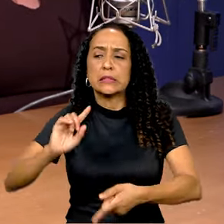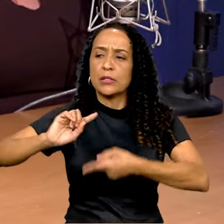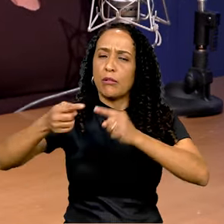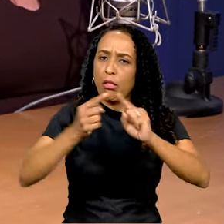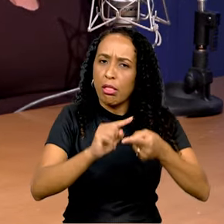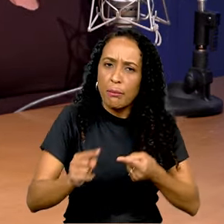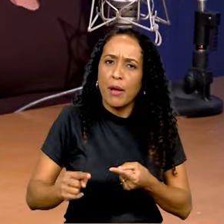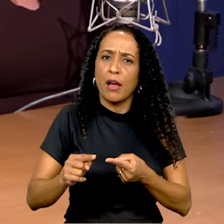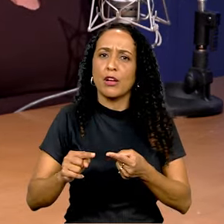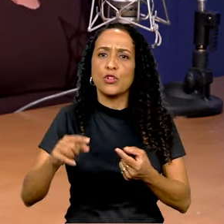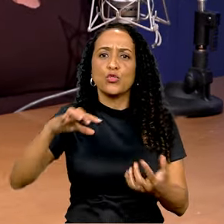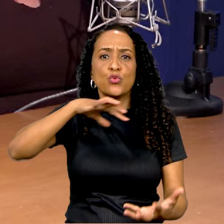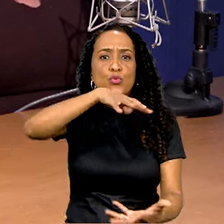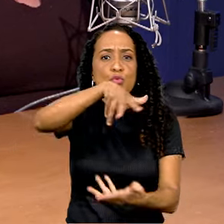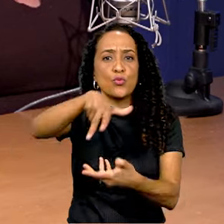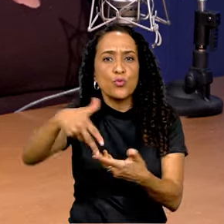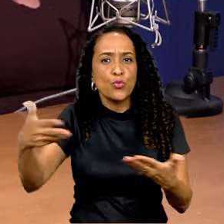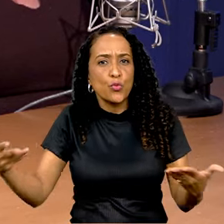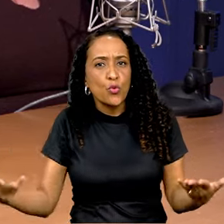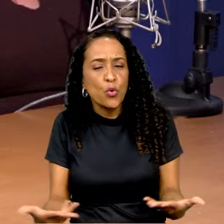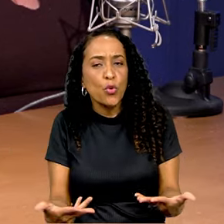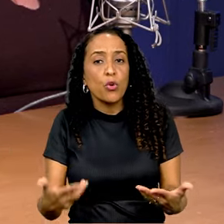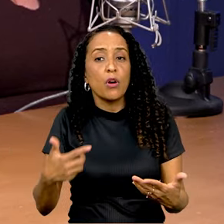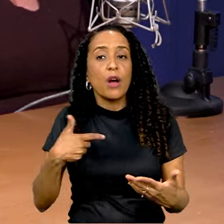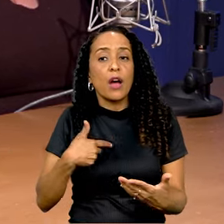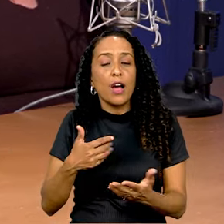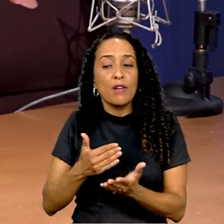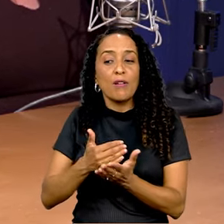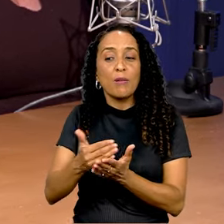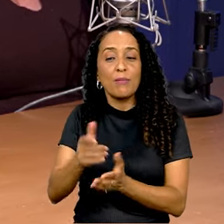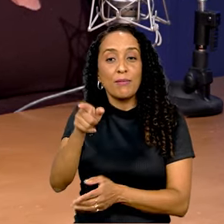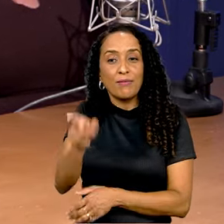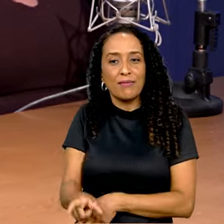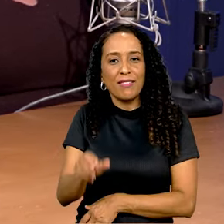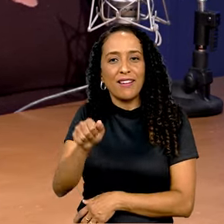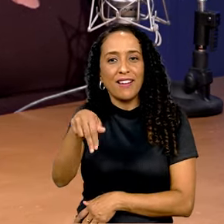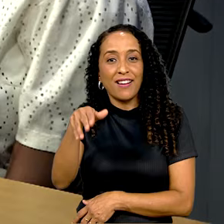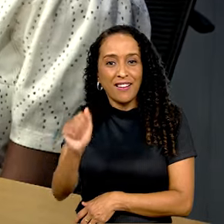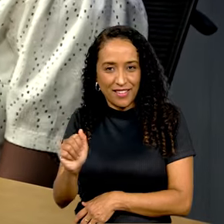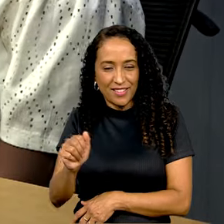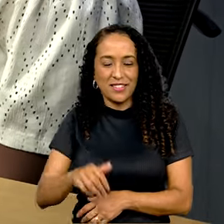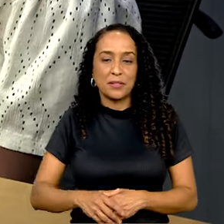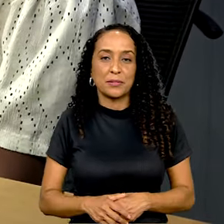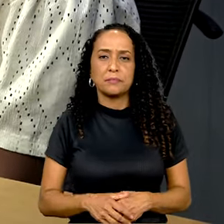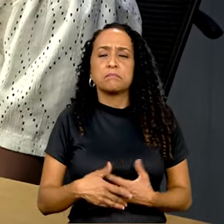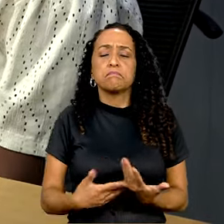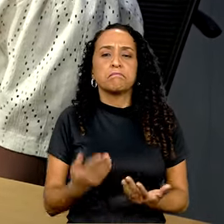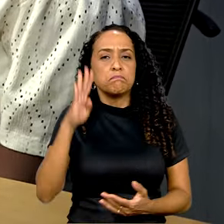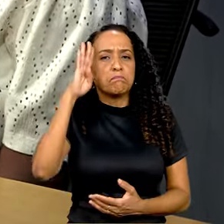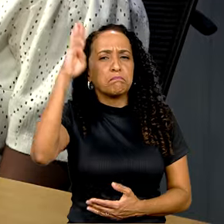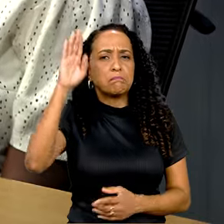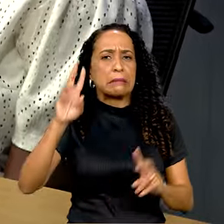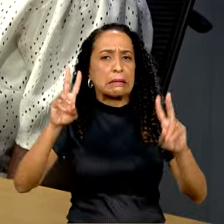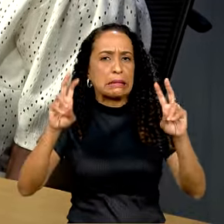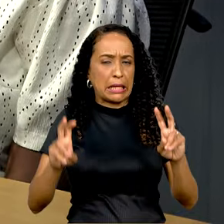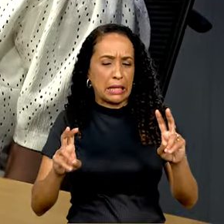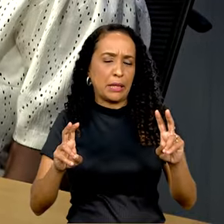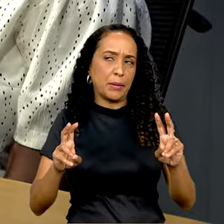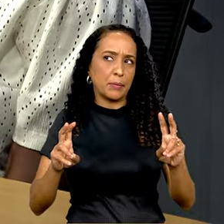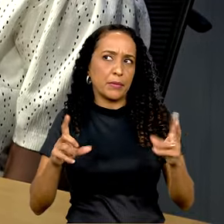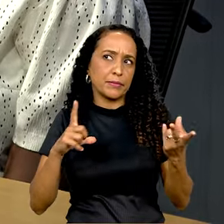debate no mundo hoje aí eu vou começar com a Ana Carolina o principal tema são